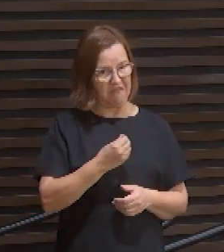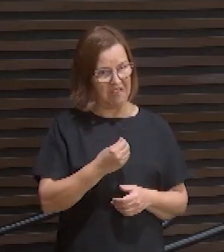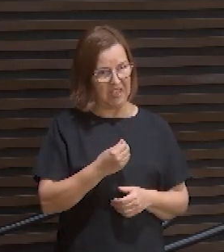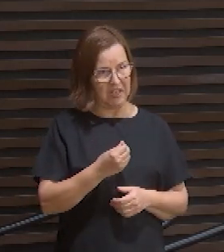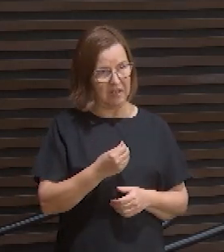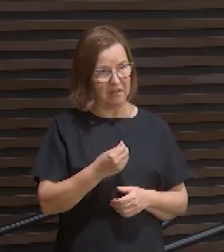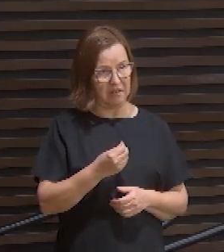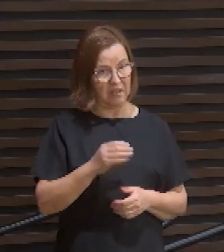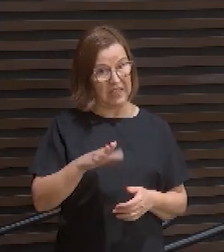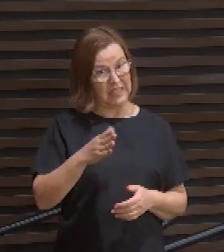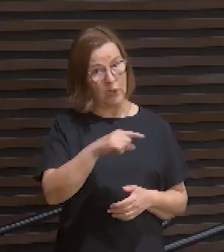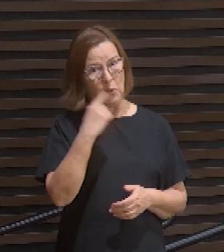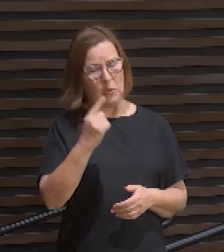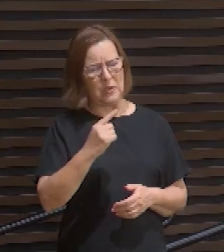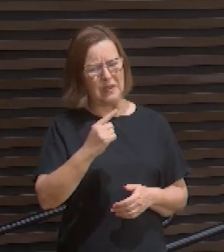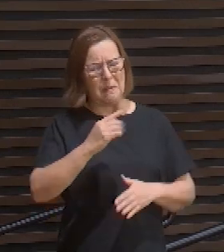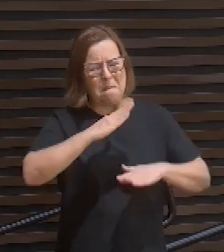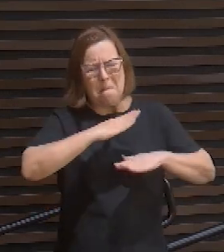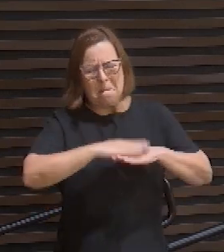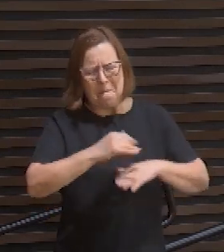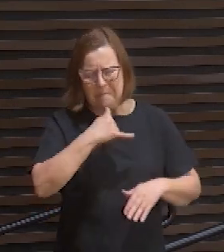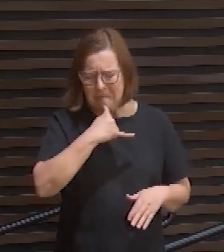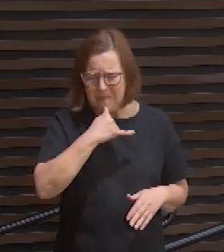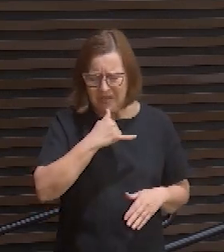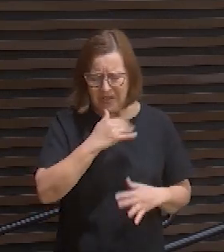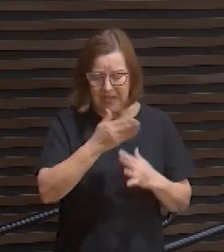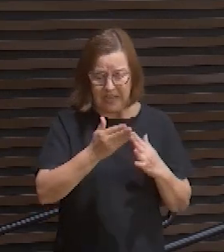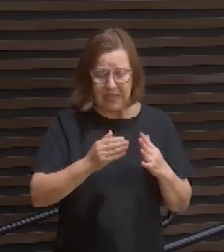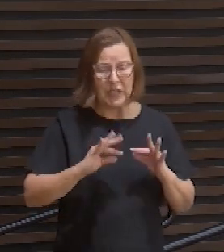infelizes de todos os homens. Vamos orar?